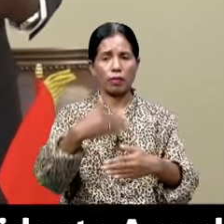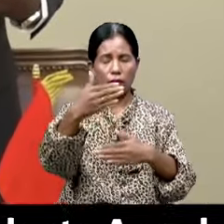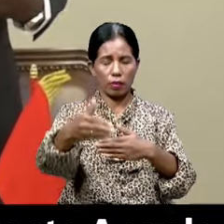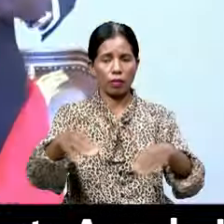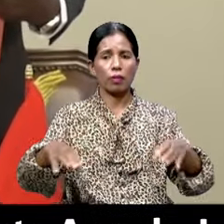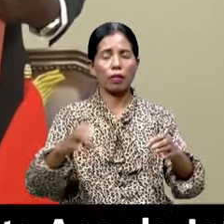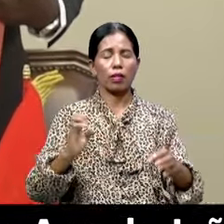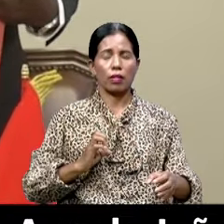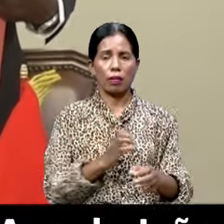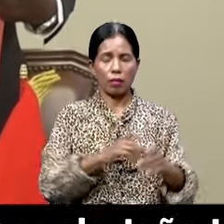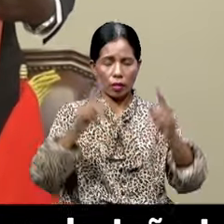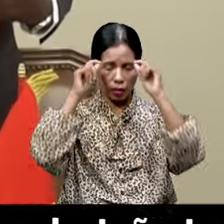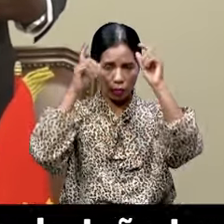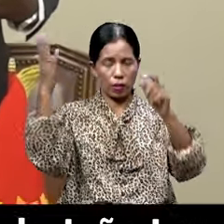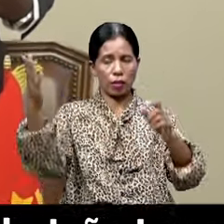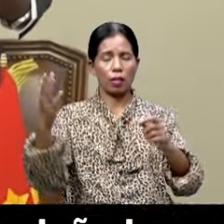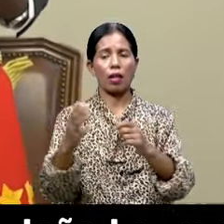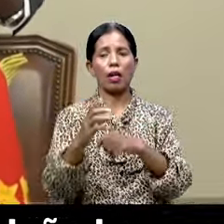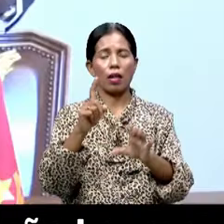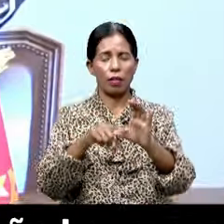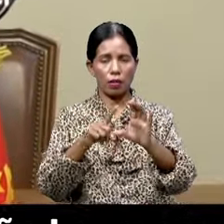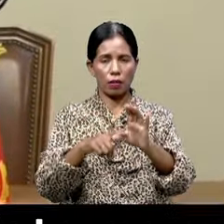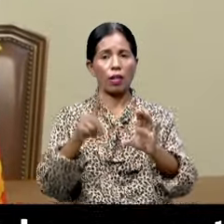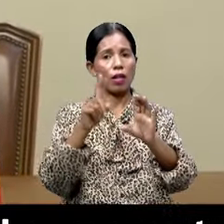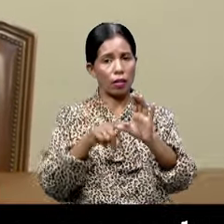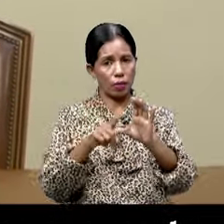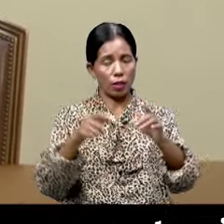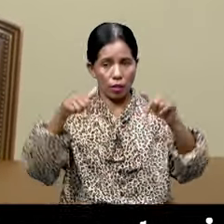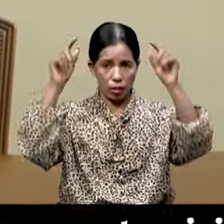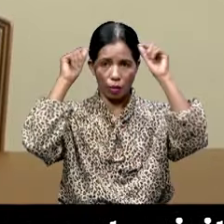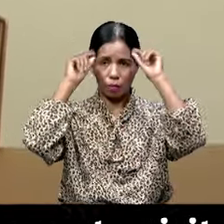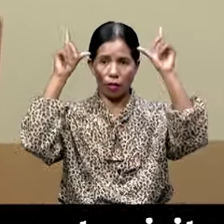funcionamento da Embaixada Timor-Leste e Angola, no Angola e Timor-Leste. Adair de Ximenes, GMN.